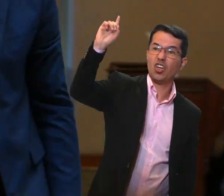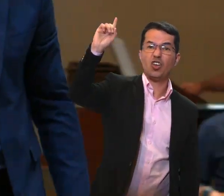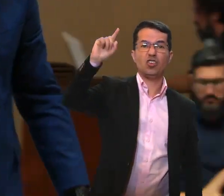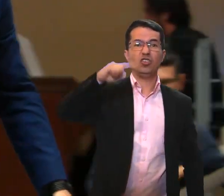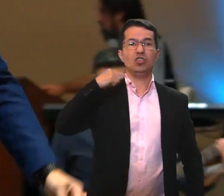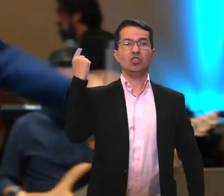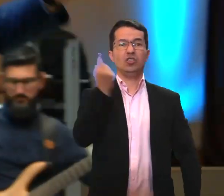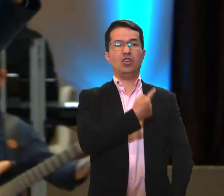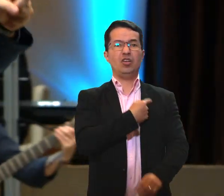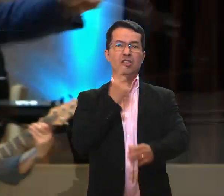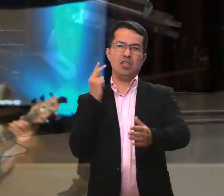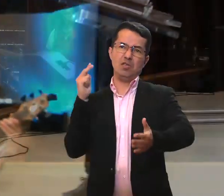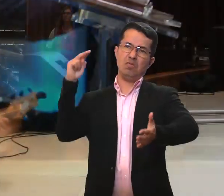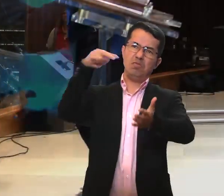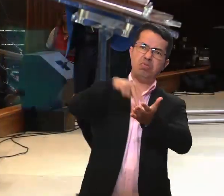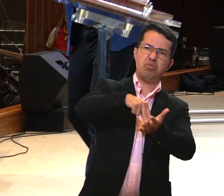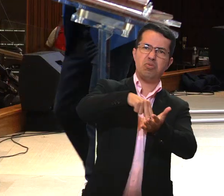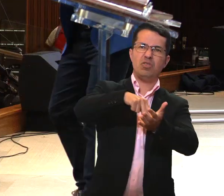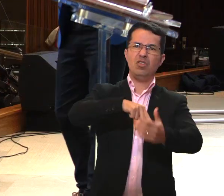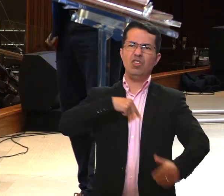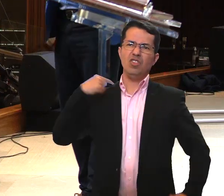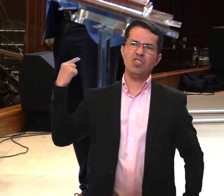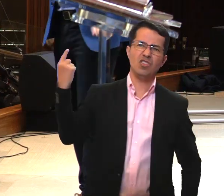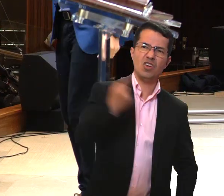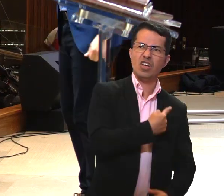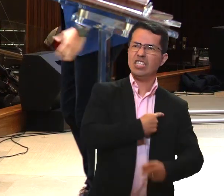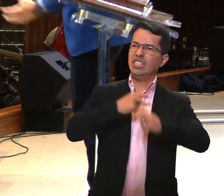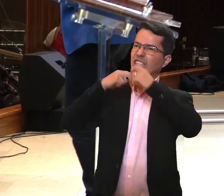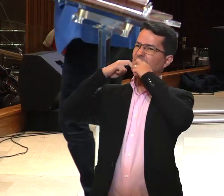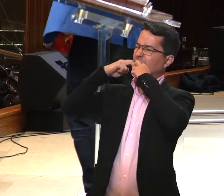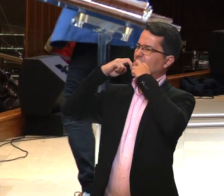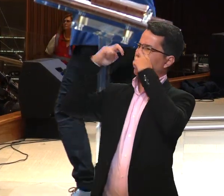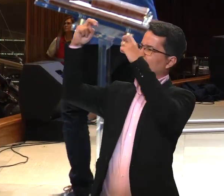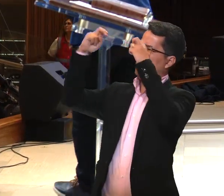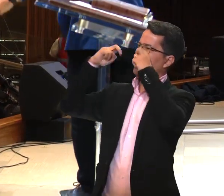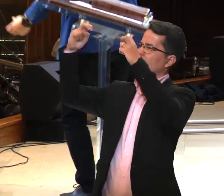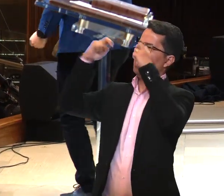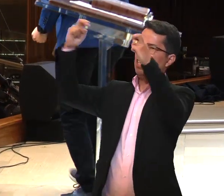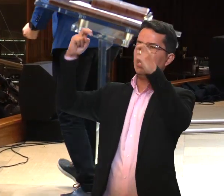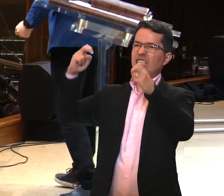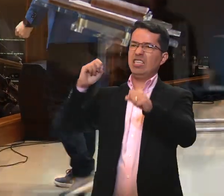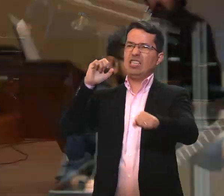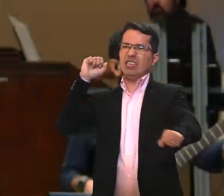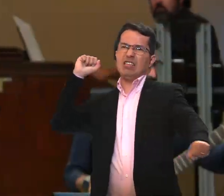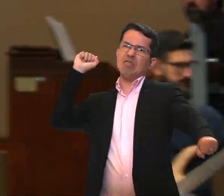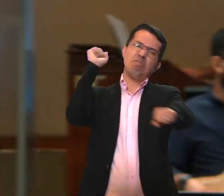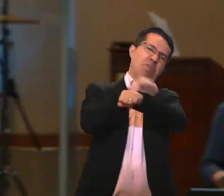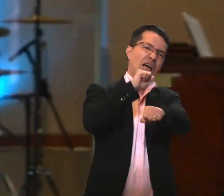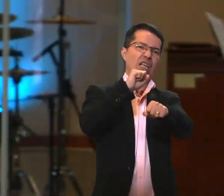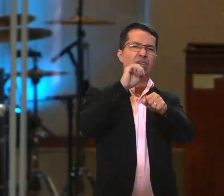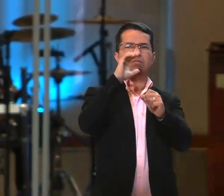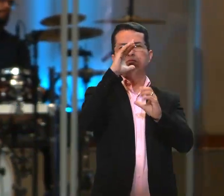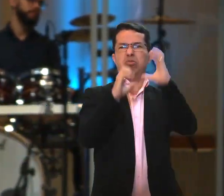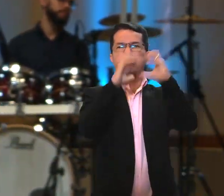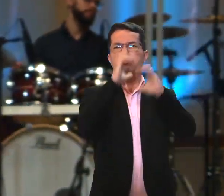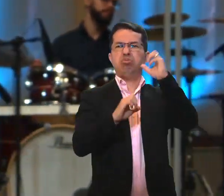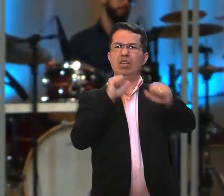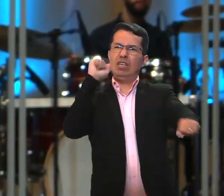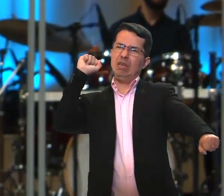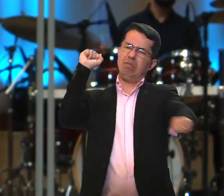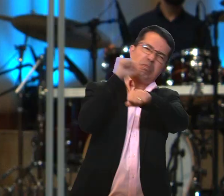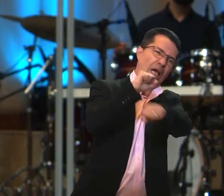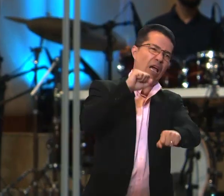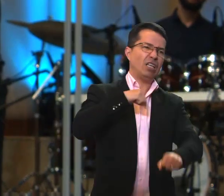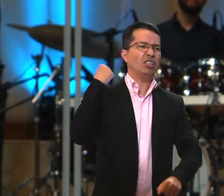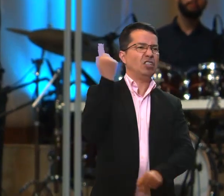levantar, vamos fazer o que a palavra ensina, vamos parar de brigar, vamos entrar na presença com a boca